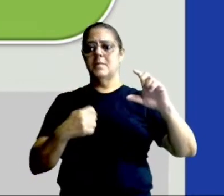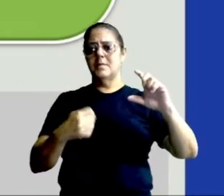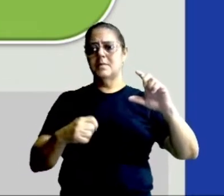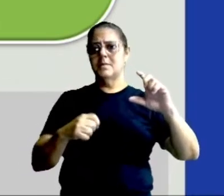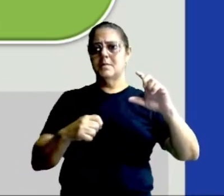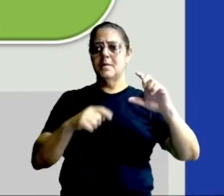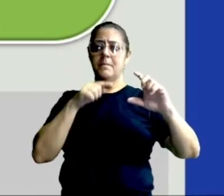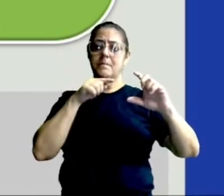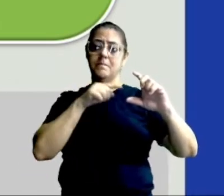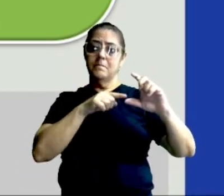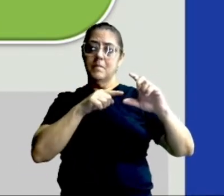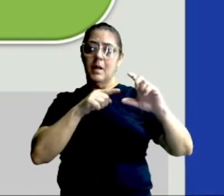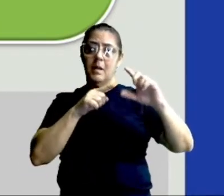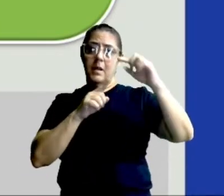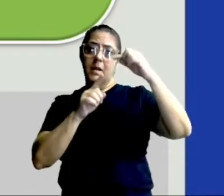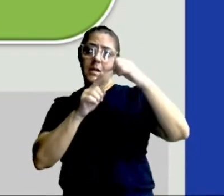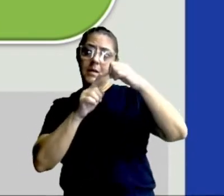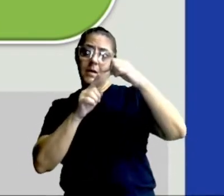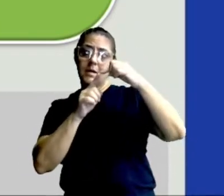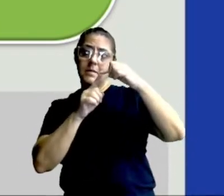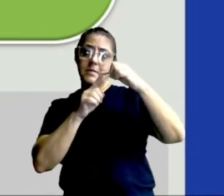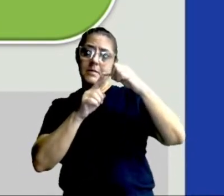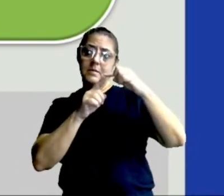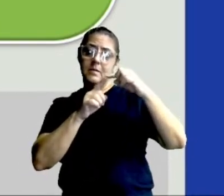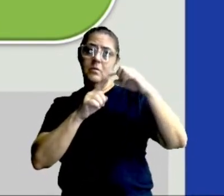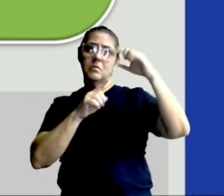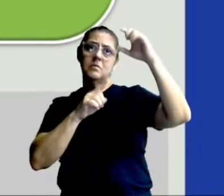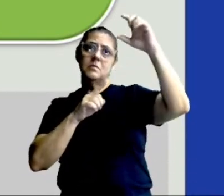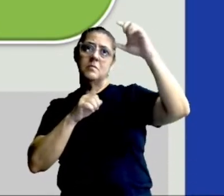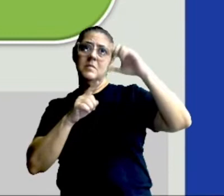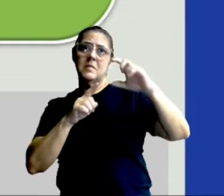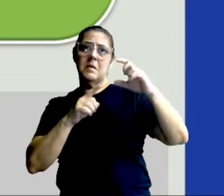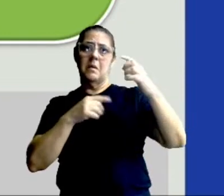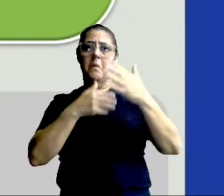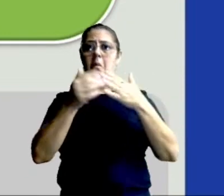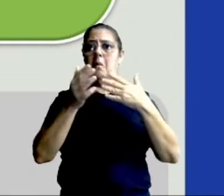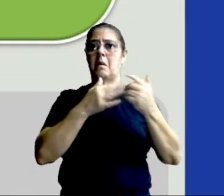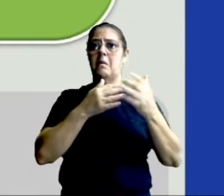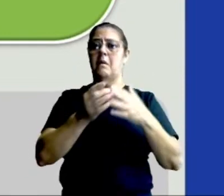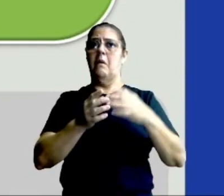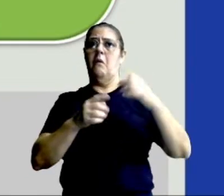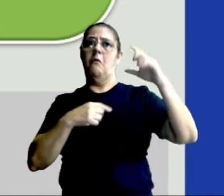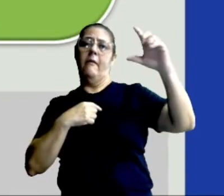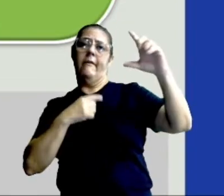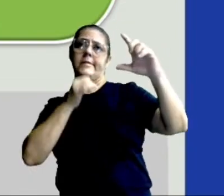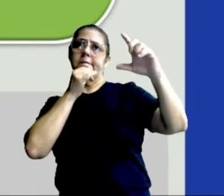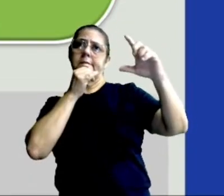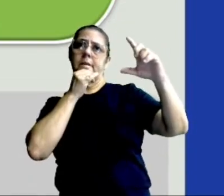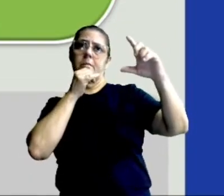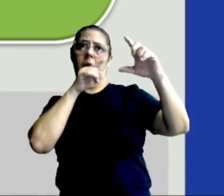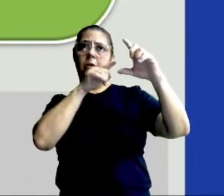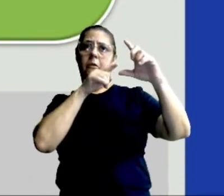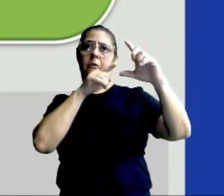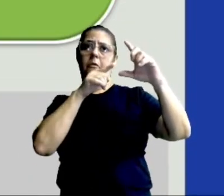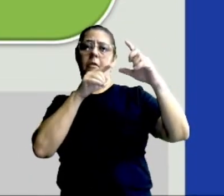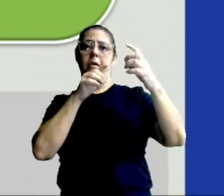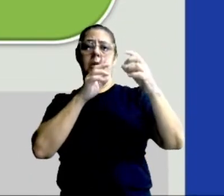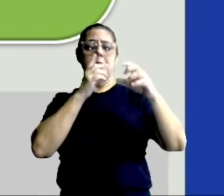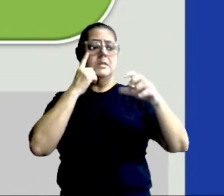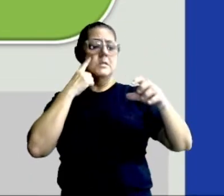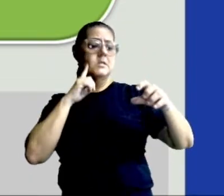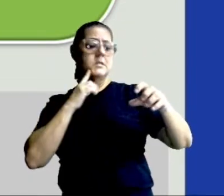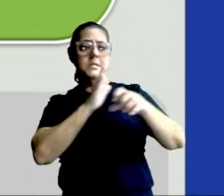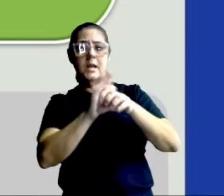essa ideia tem que ter essa ligação tá Não se pode escrever sobre cebola e depois falar sobre carro por exemplo